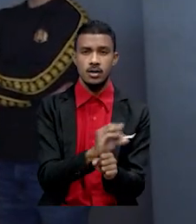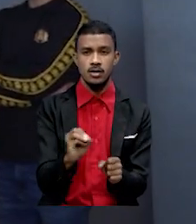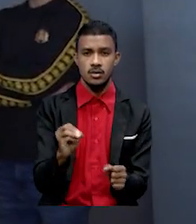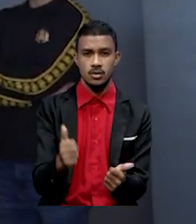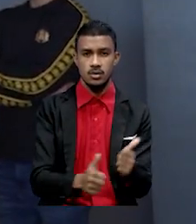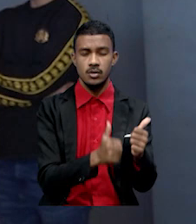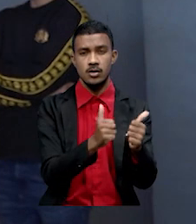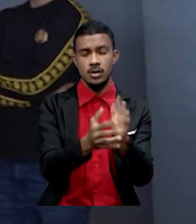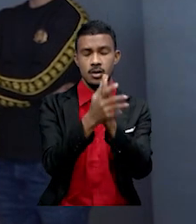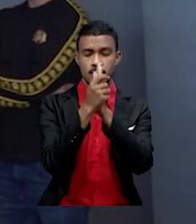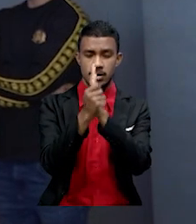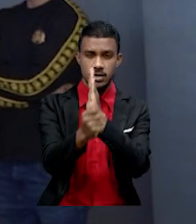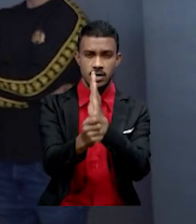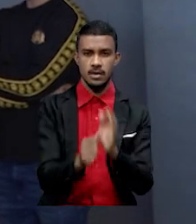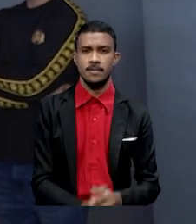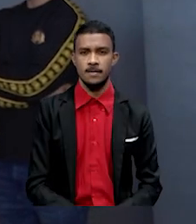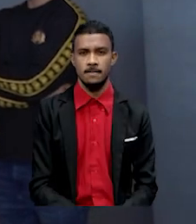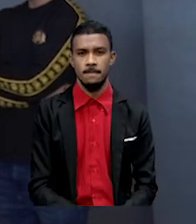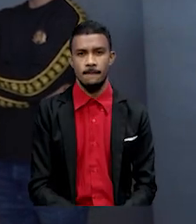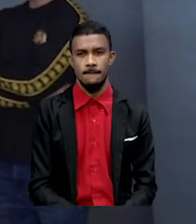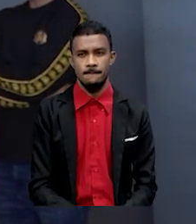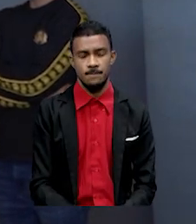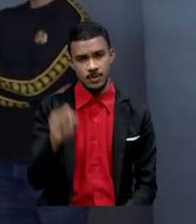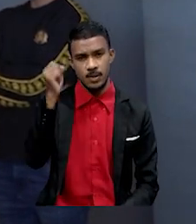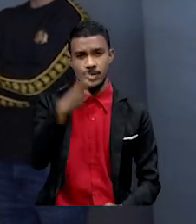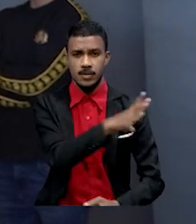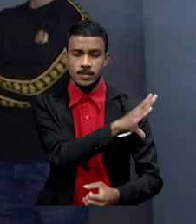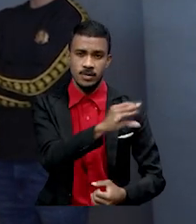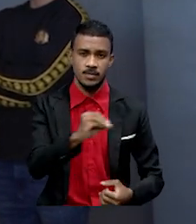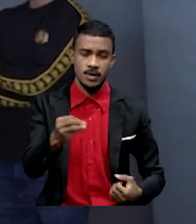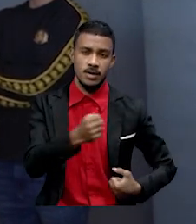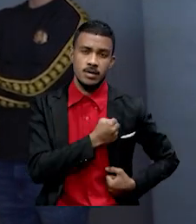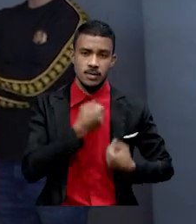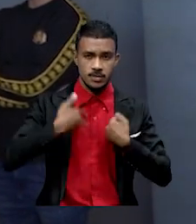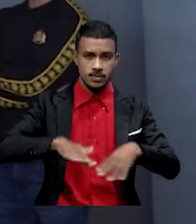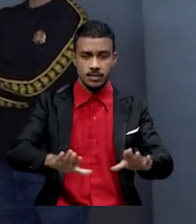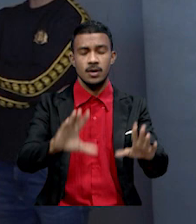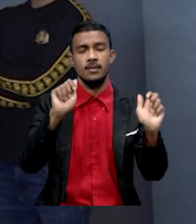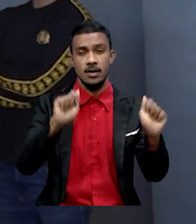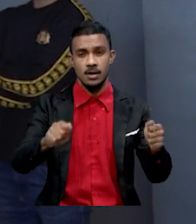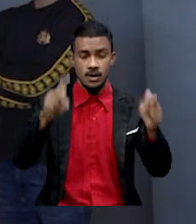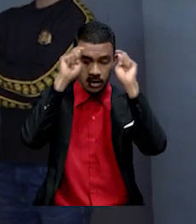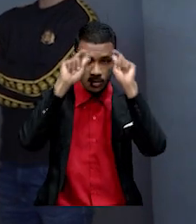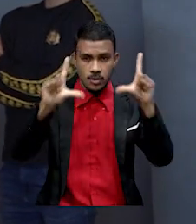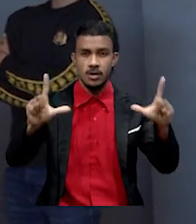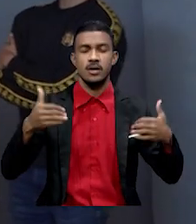a capacitar a componente naval, quer a autoridade marítima, para que Timor tenha